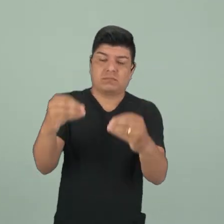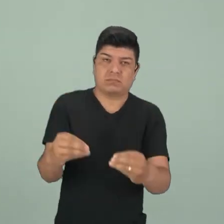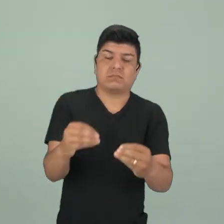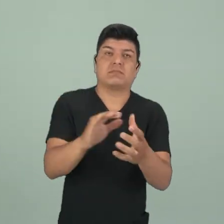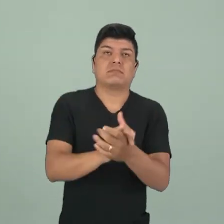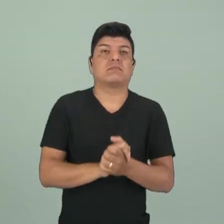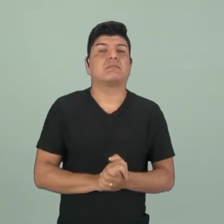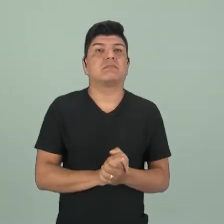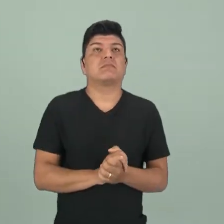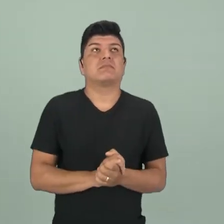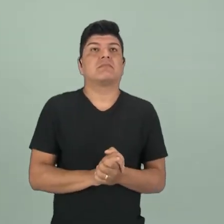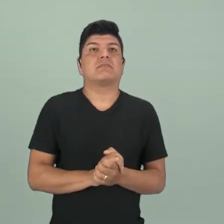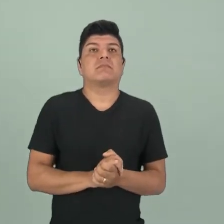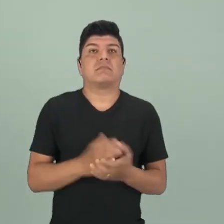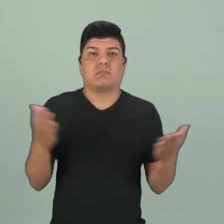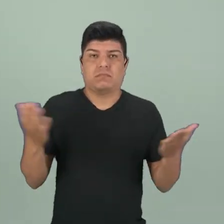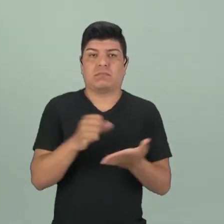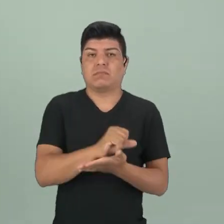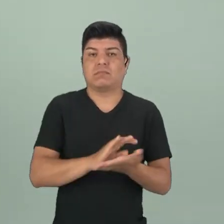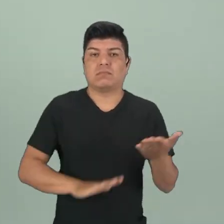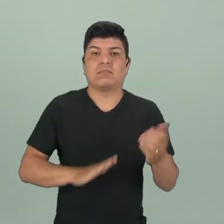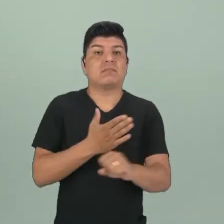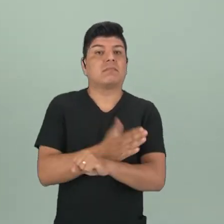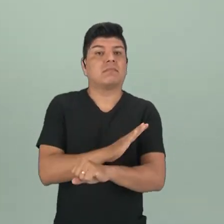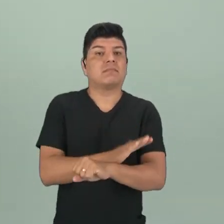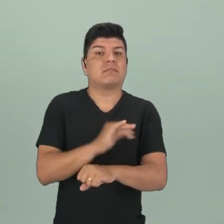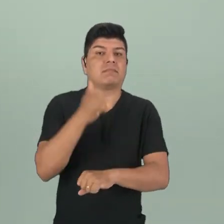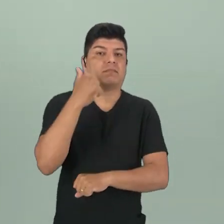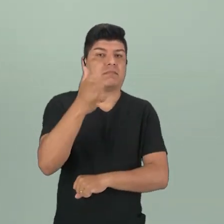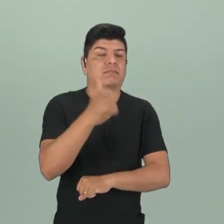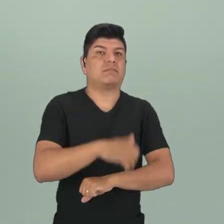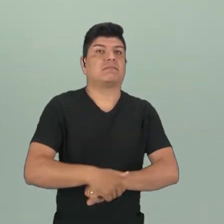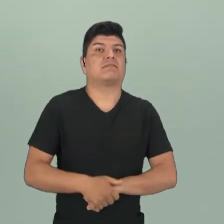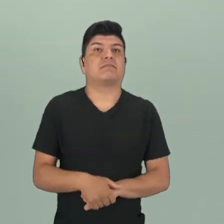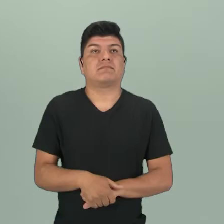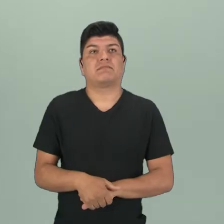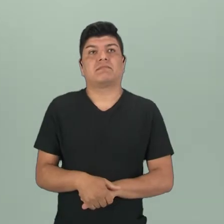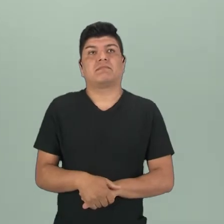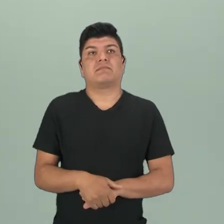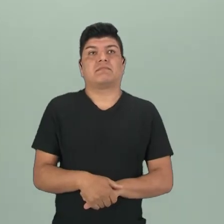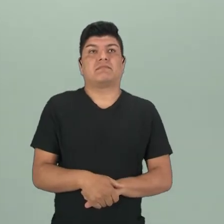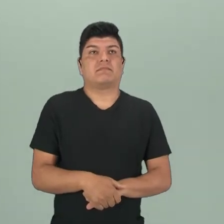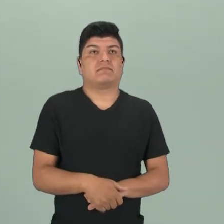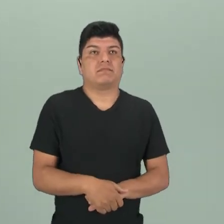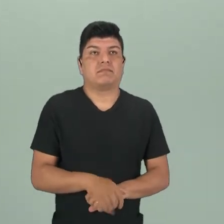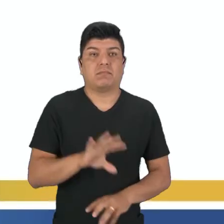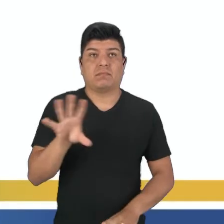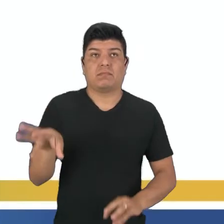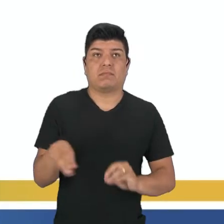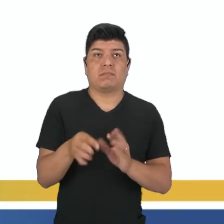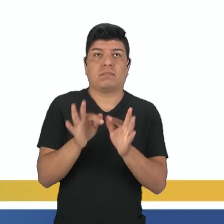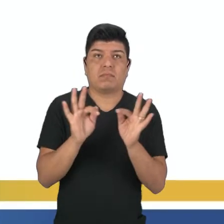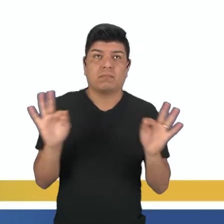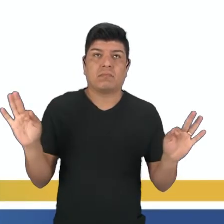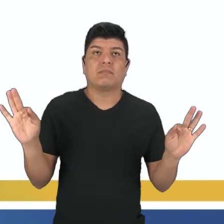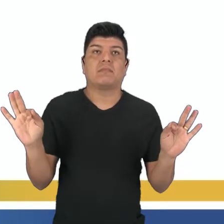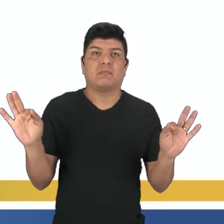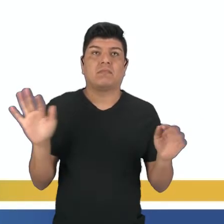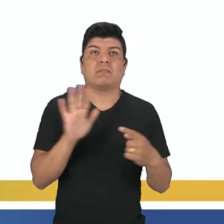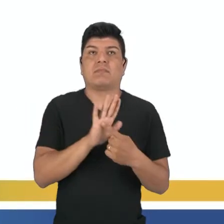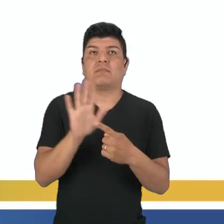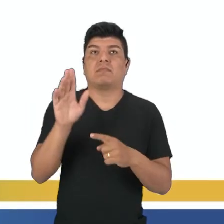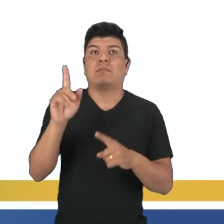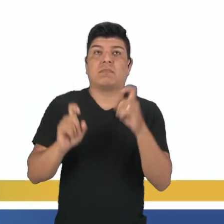aí. Então vamos às nossas atividades práticas, galerinha. Tá, me tira aqui. Completa as frases, né,